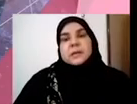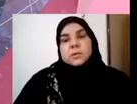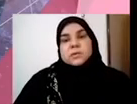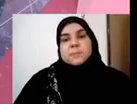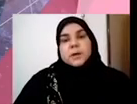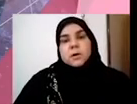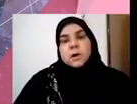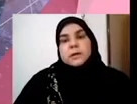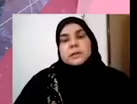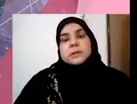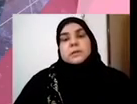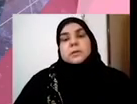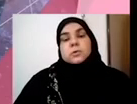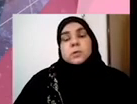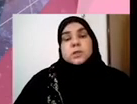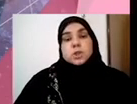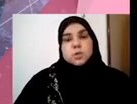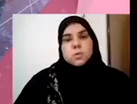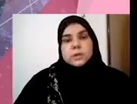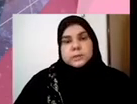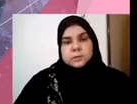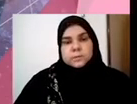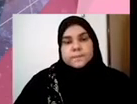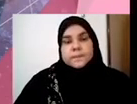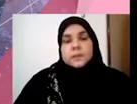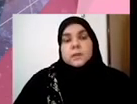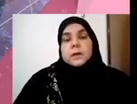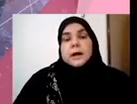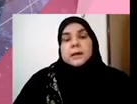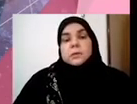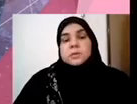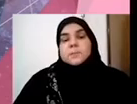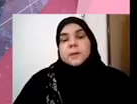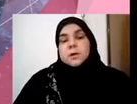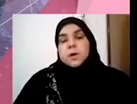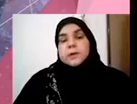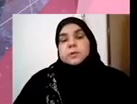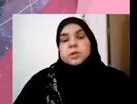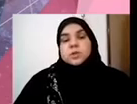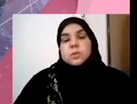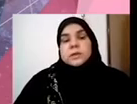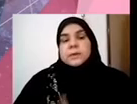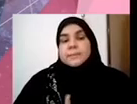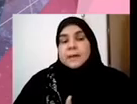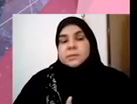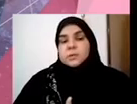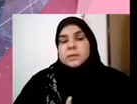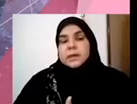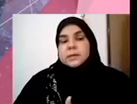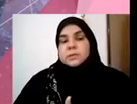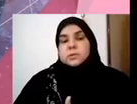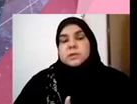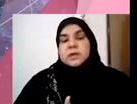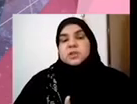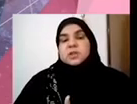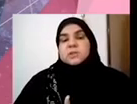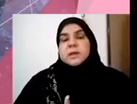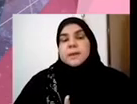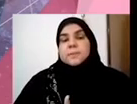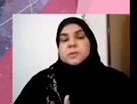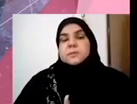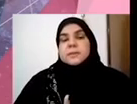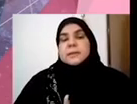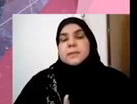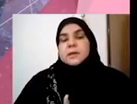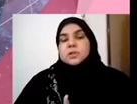distância que a luz percorre durante um ano. A luz percorre durante um ano é mais do que isso, tá, gente?